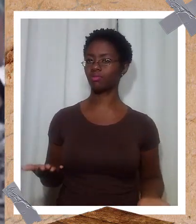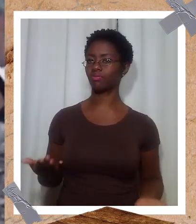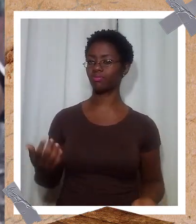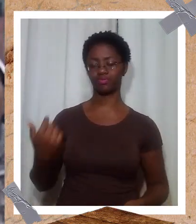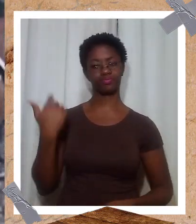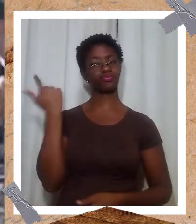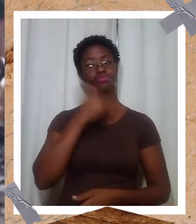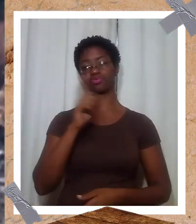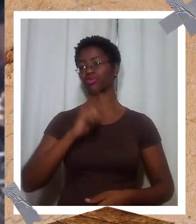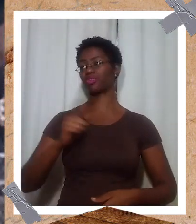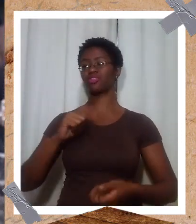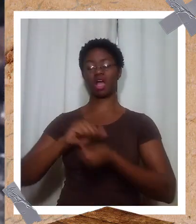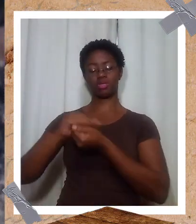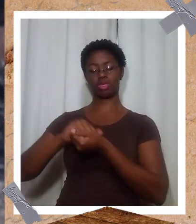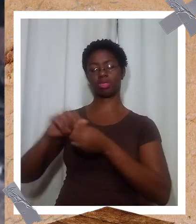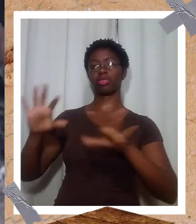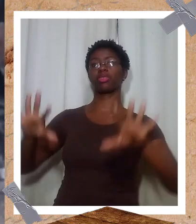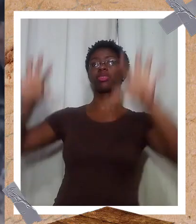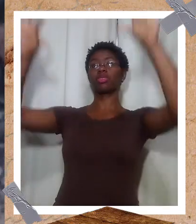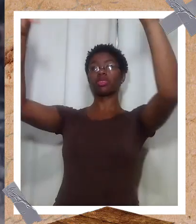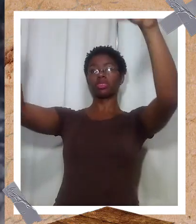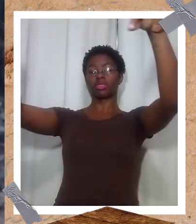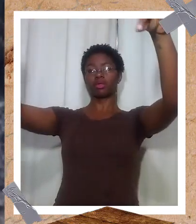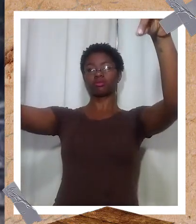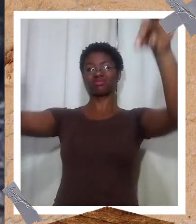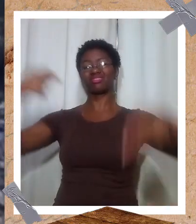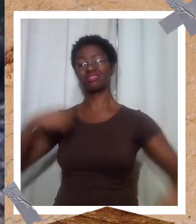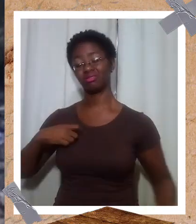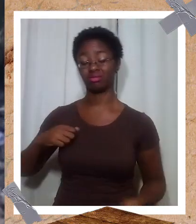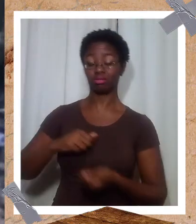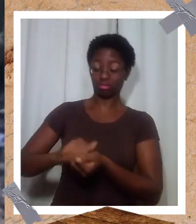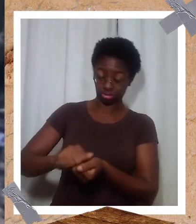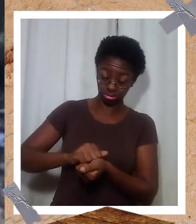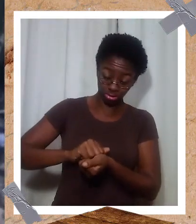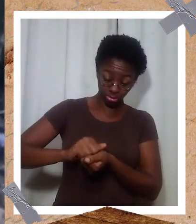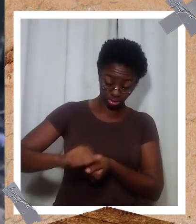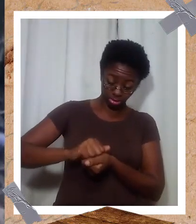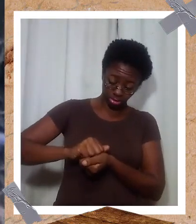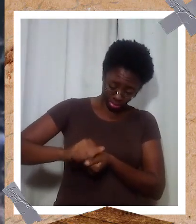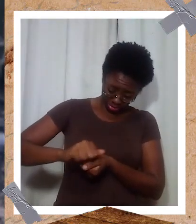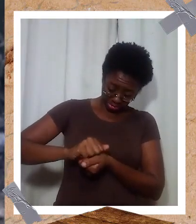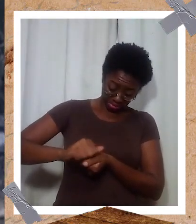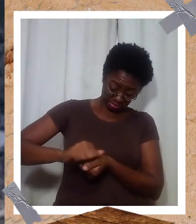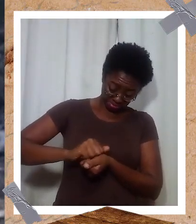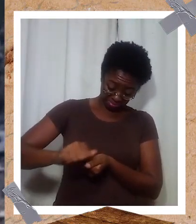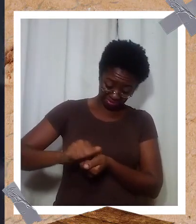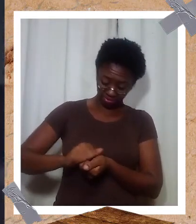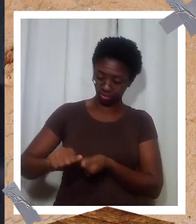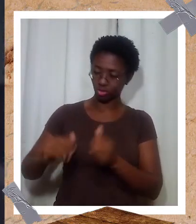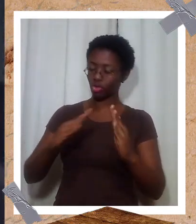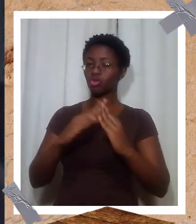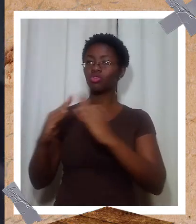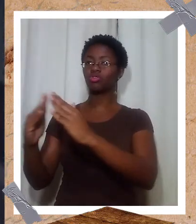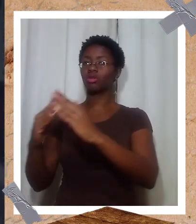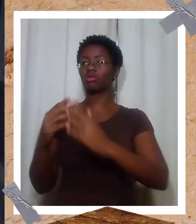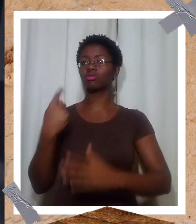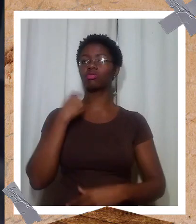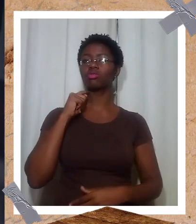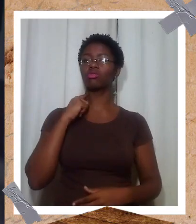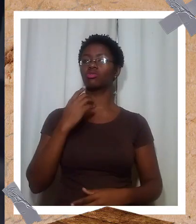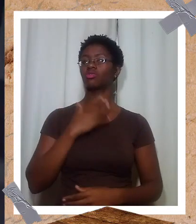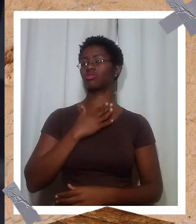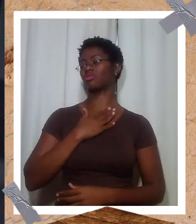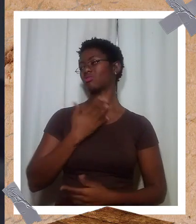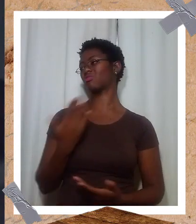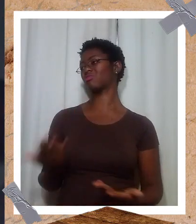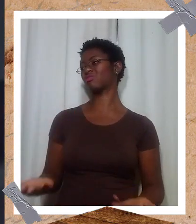estender. Perdia horas com meu bucho no tanque, esfregando peça por peça para meus vizinhos sujarem-nas com algo marrom e mal